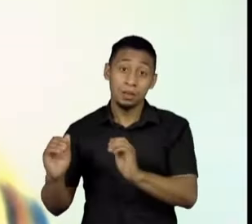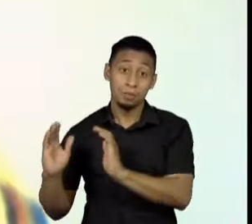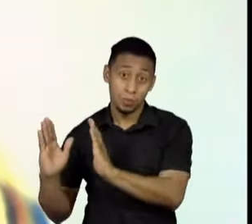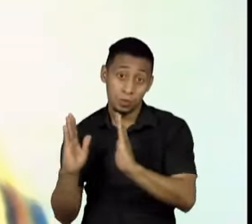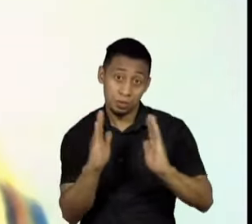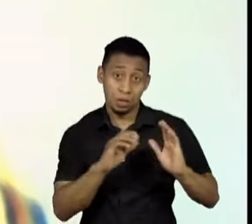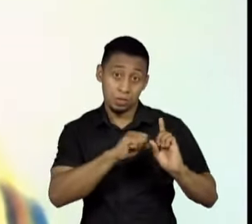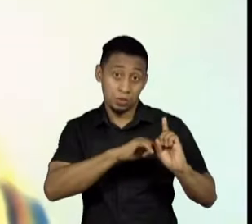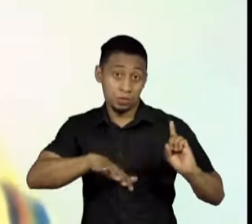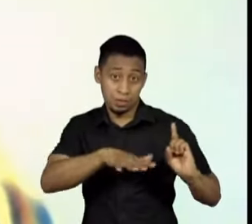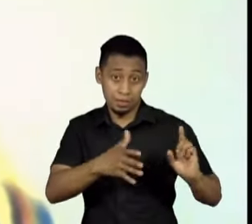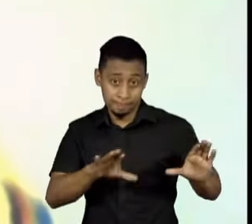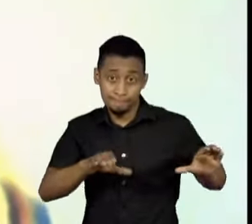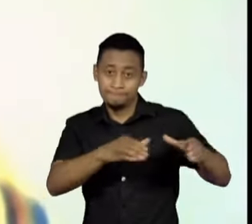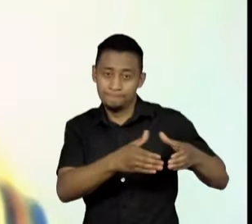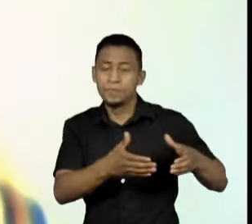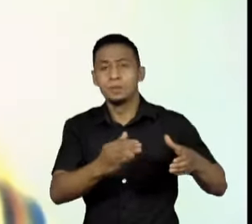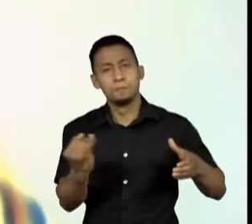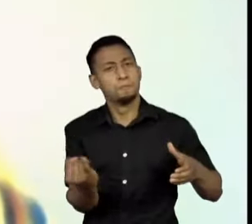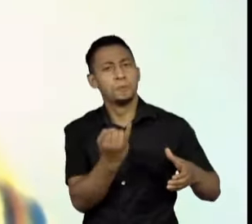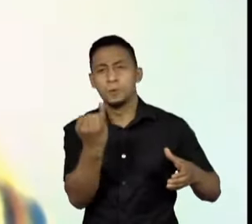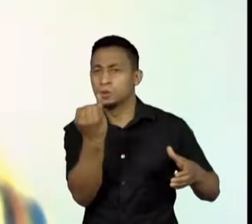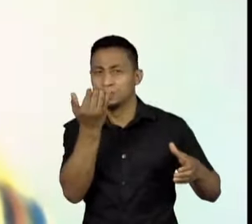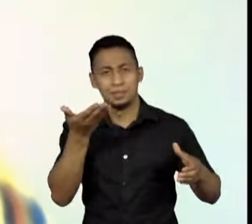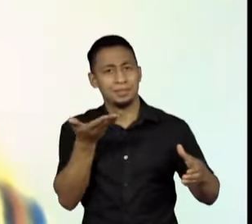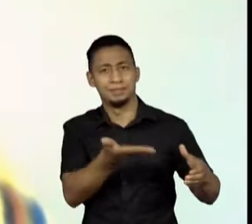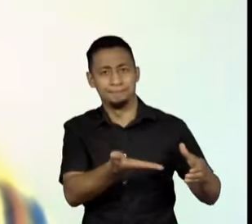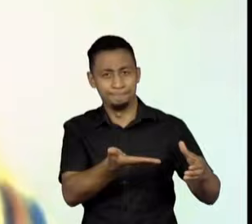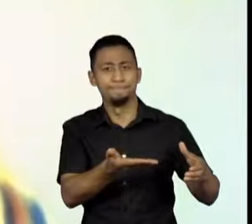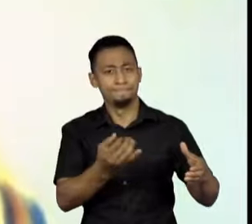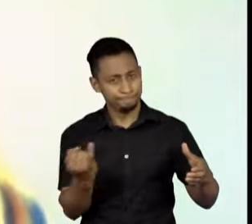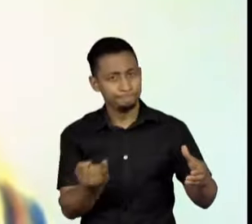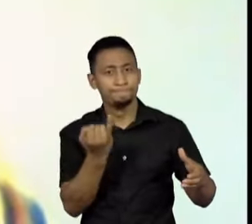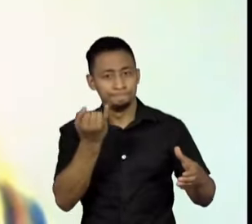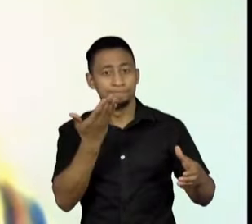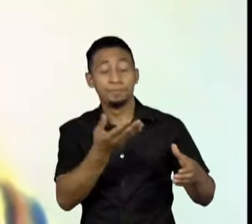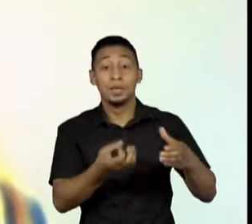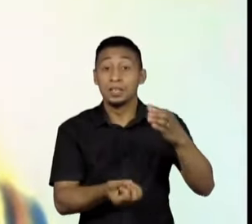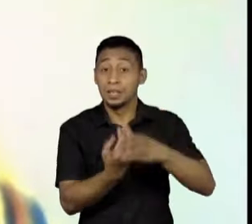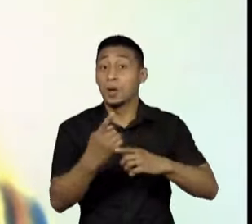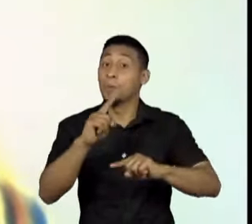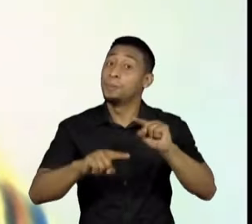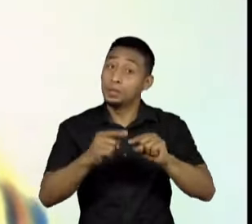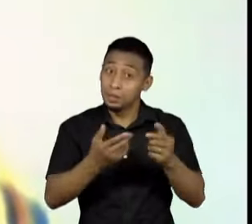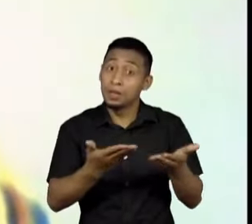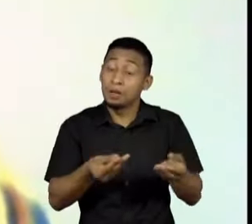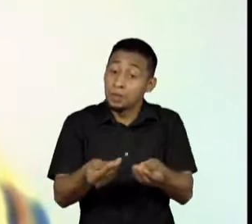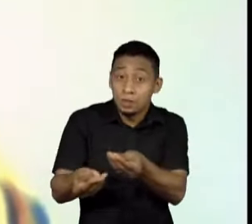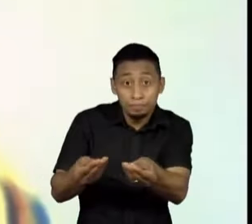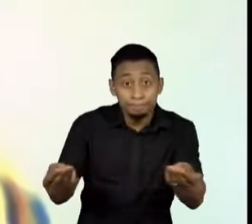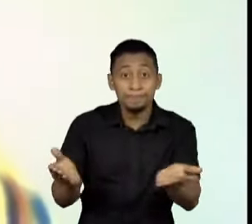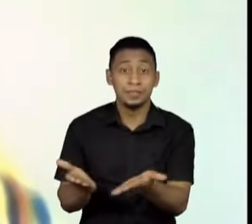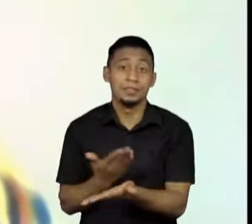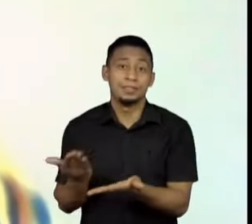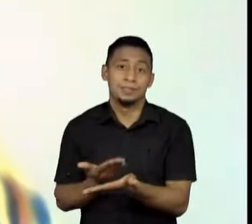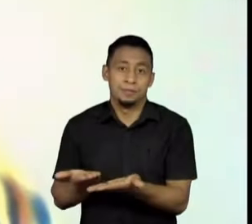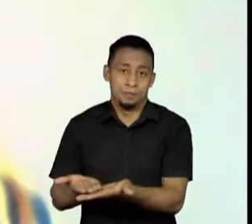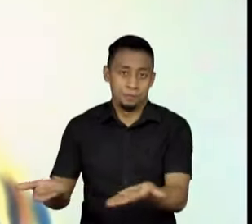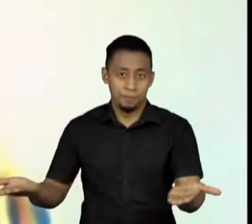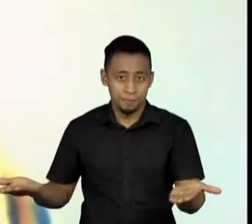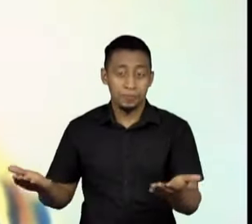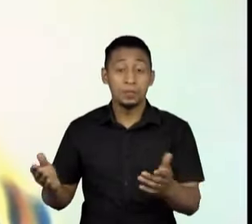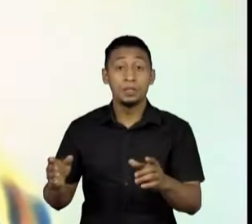têm uma importância muito grande na chegada desse material, na chegada do livro.